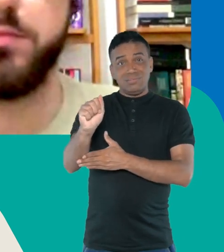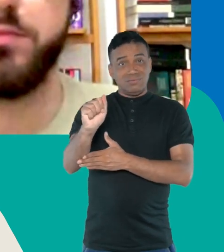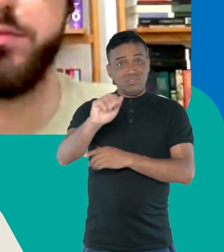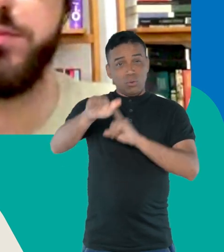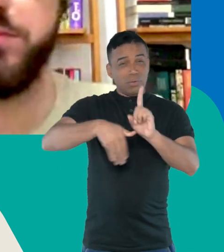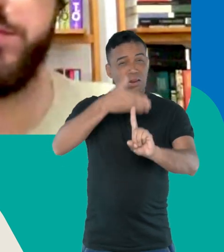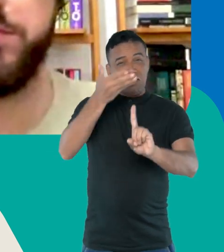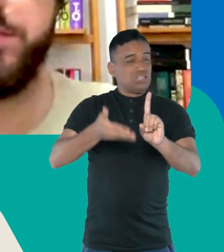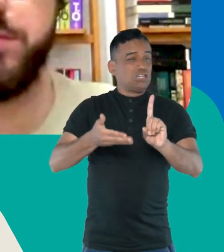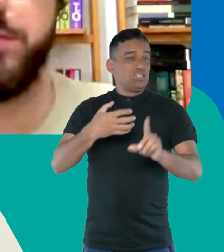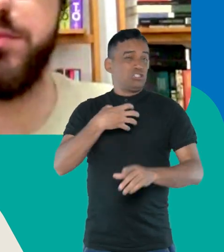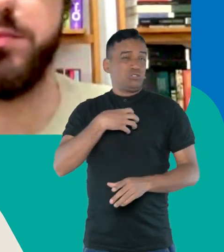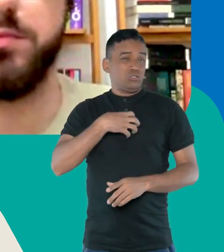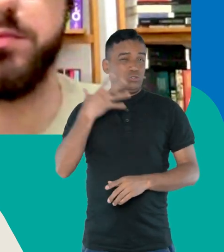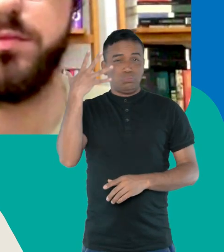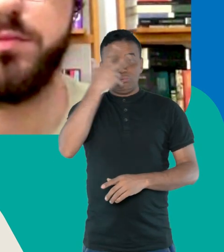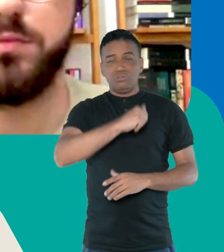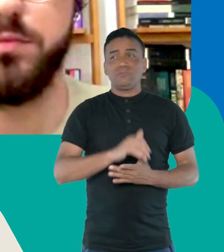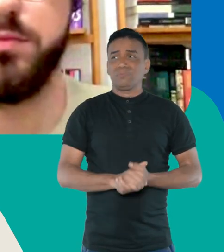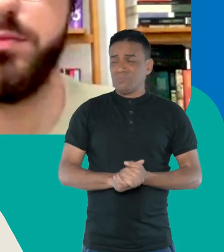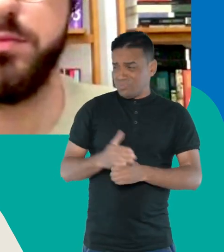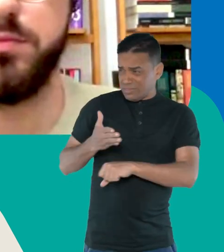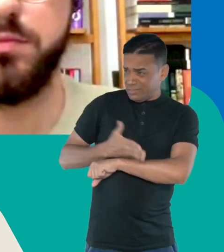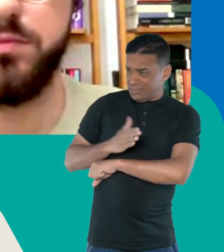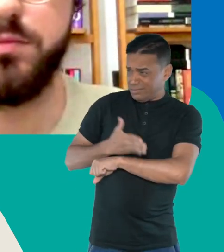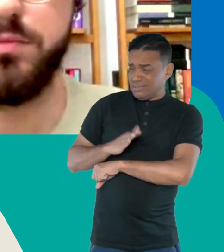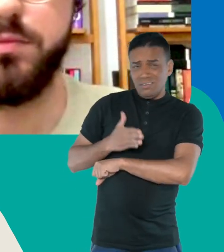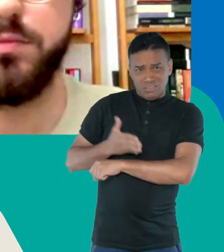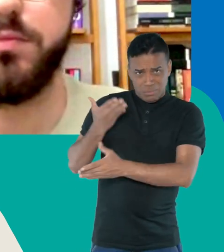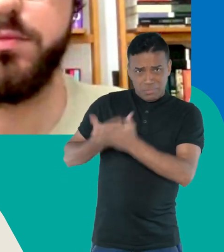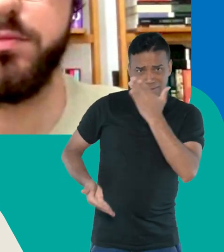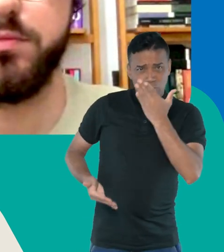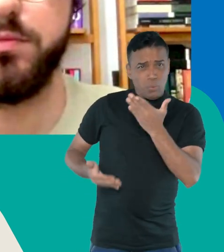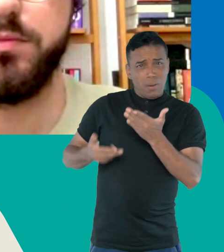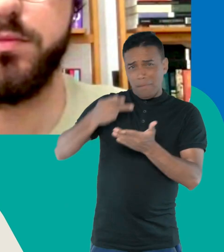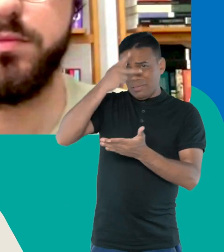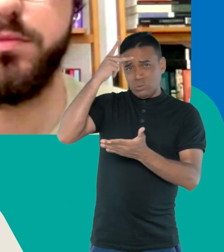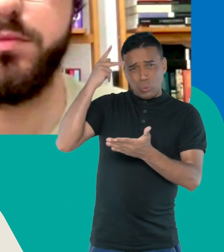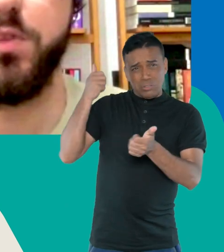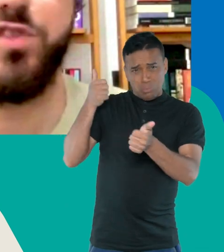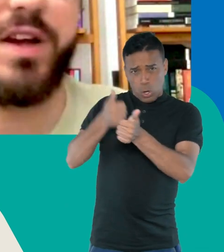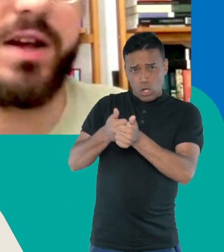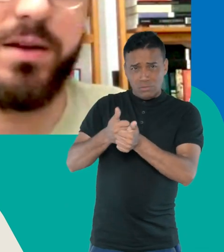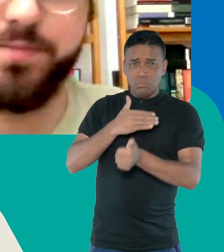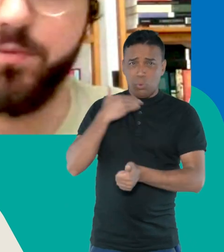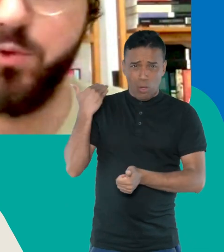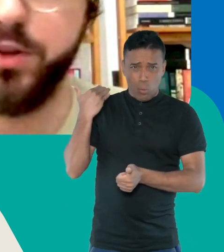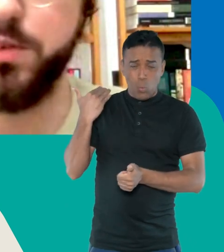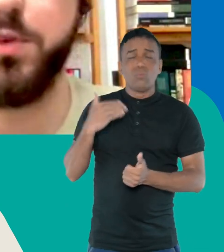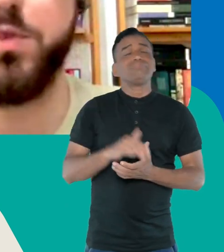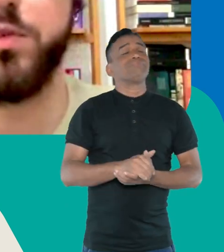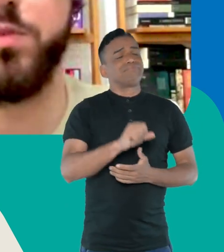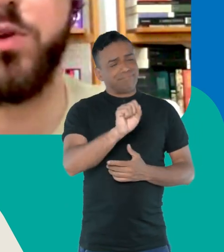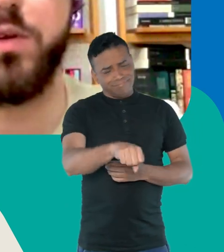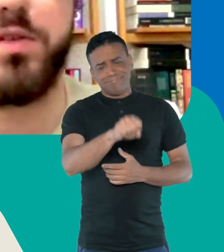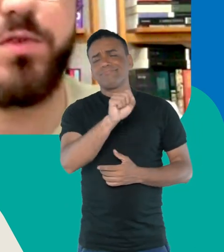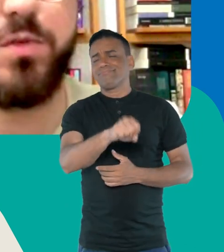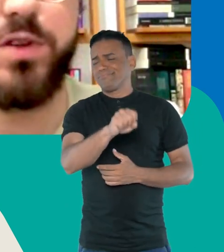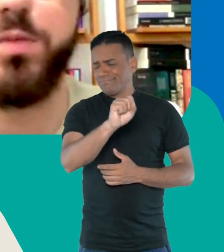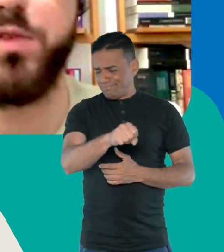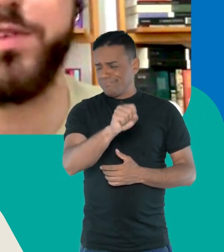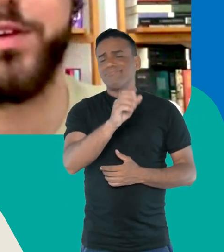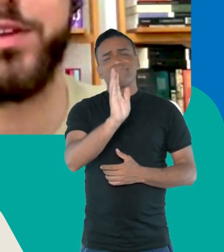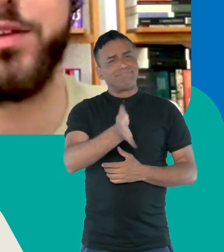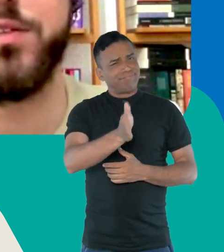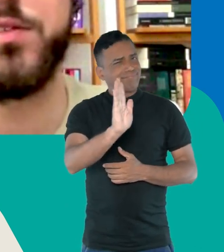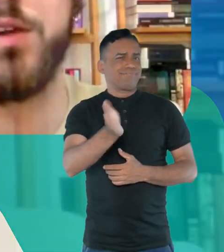esse exercício, você já perdeu pessoas muito próximas de você? Já muitas pessoas próximas,